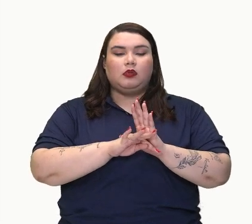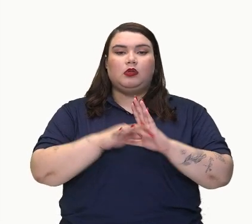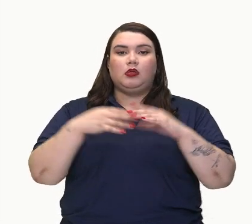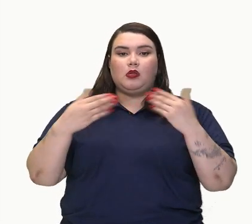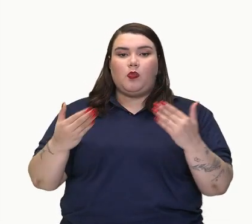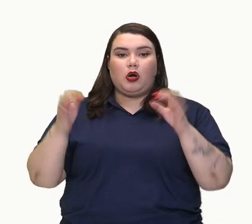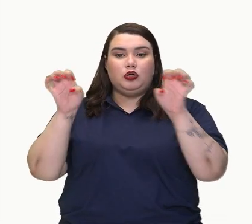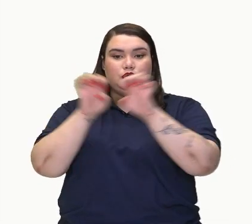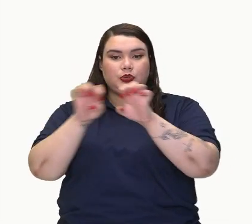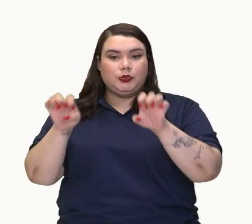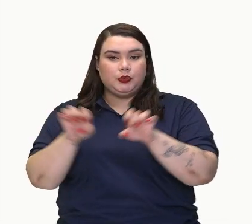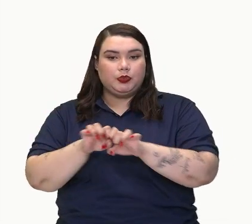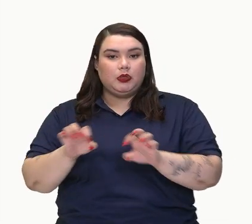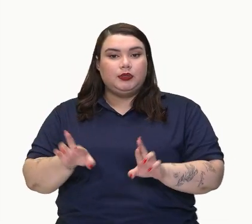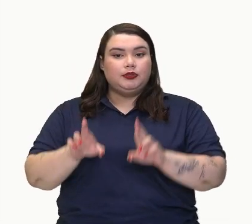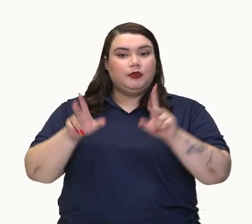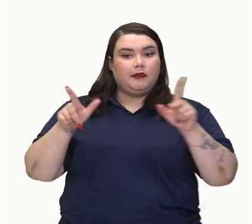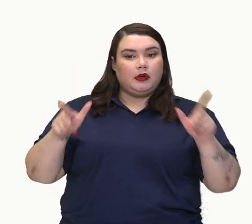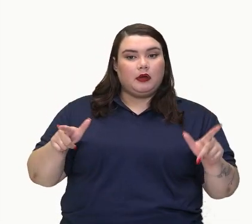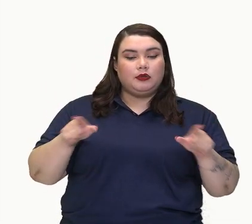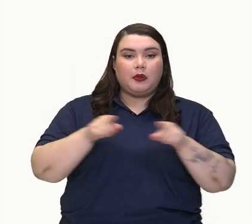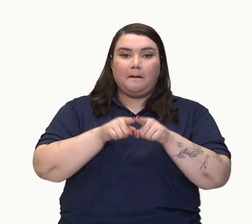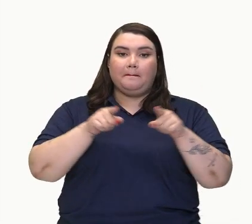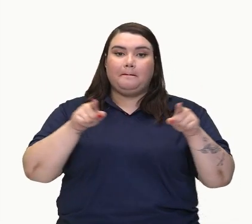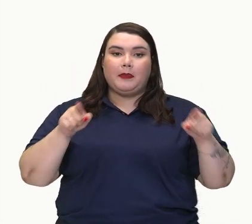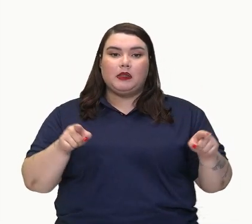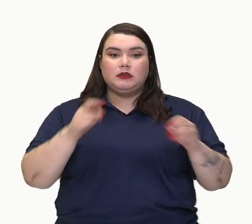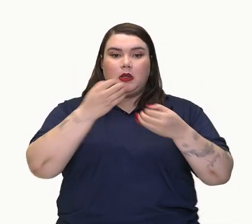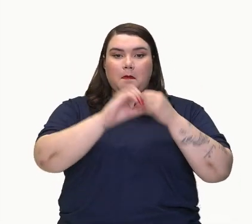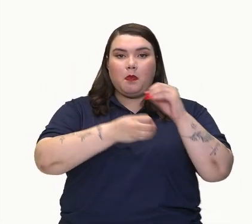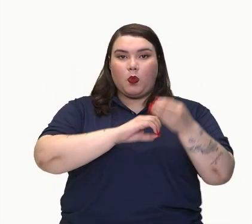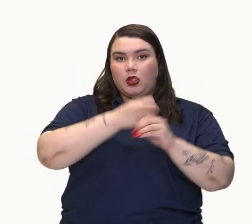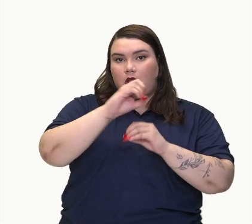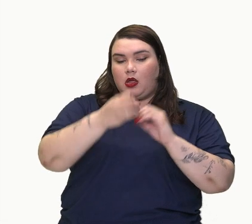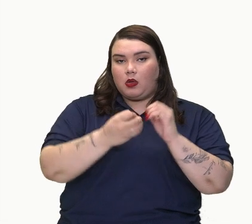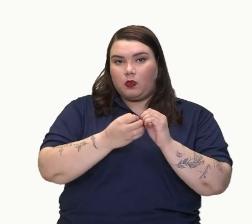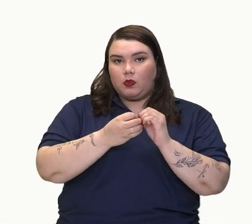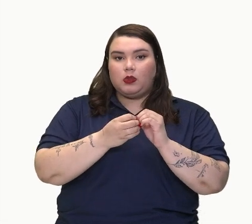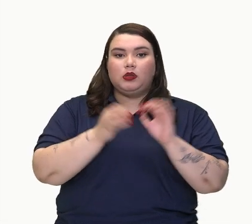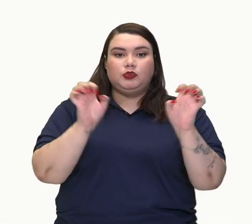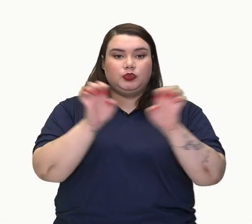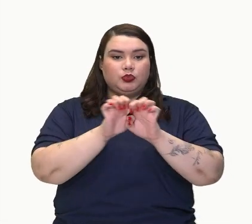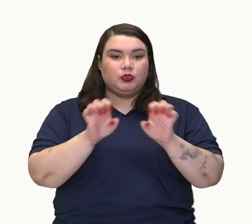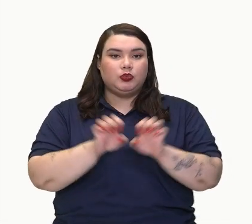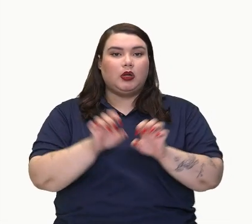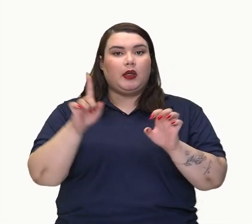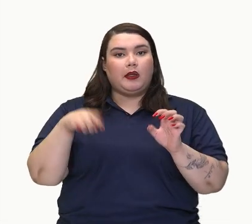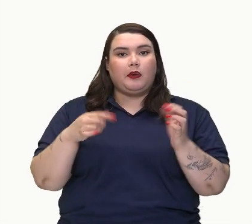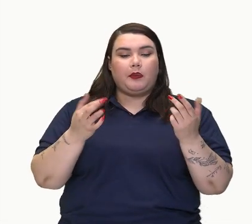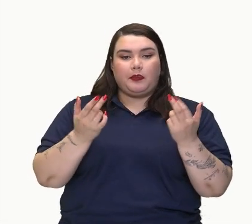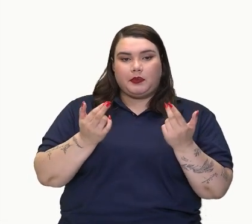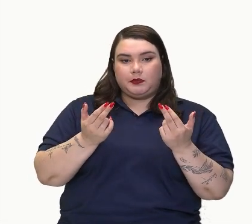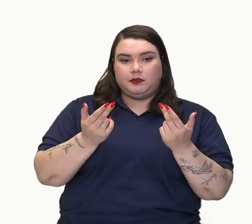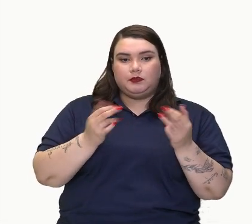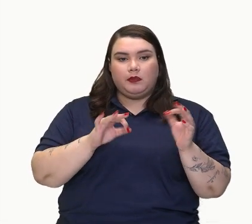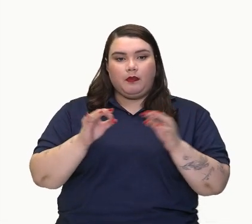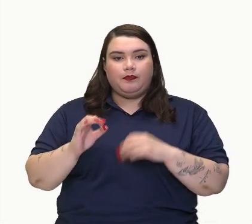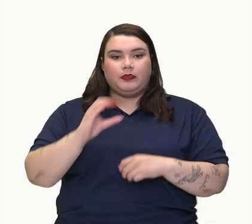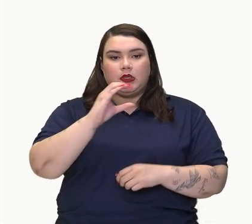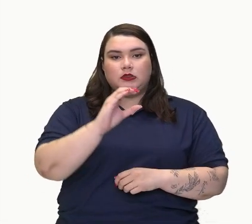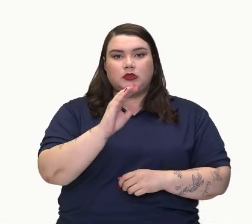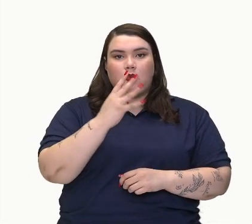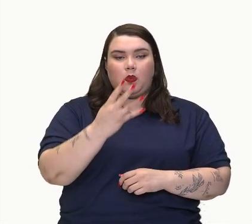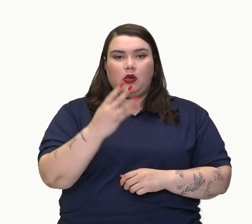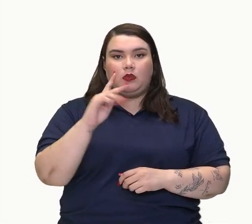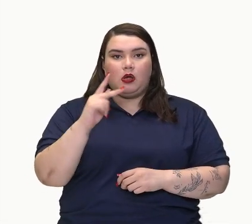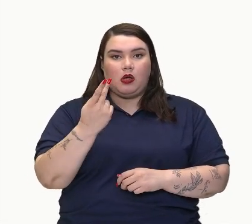estruturais, tá? Mas a fórmula molecular, aqui nesse caso, é a mesma, ó,